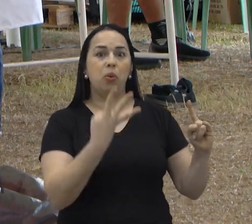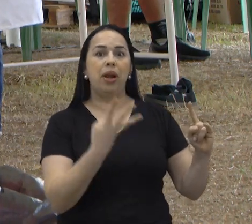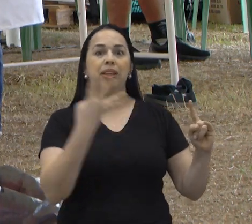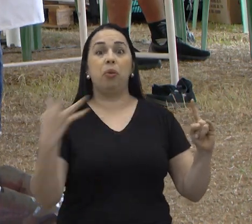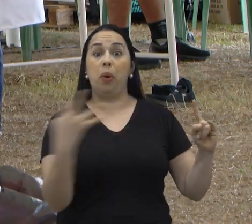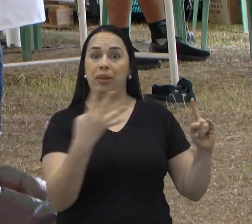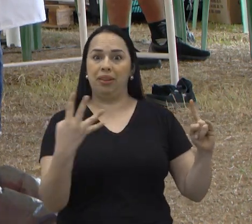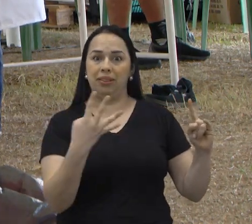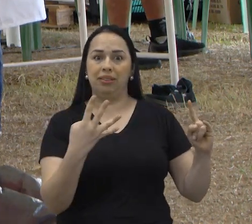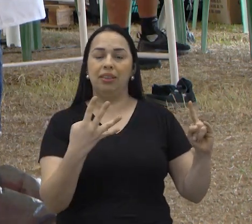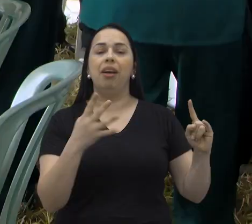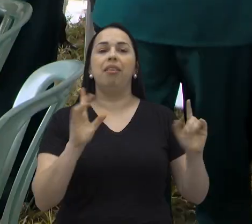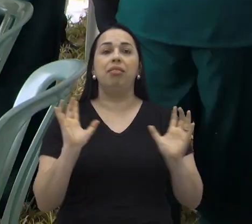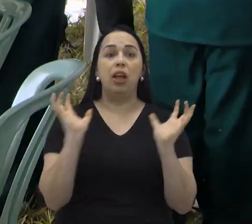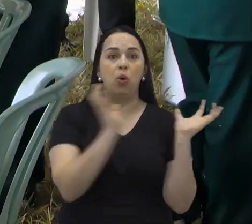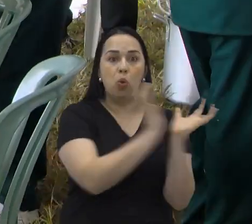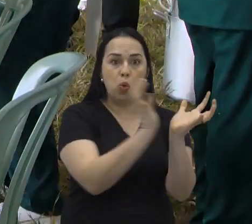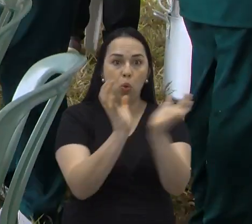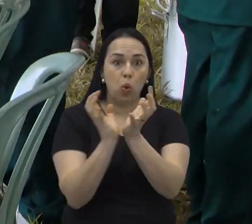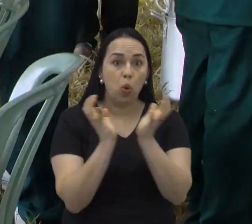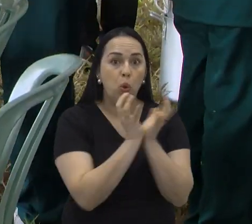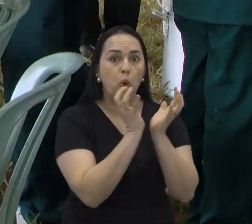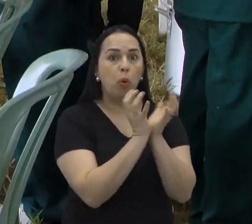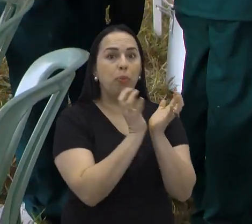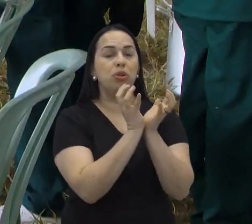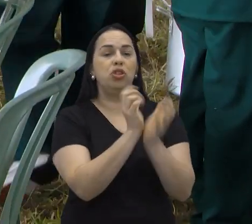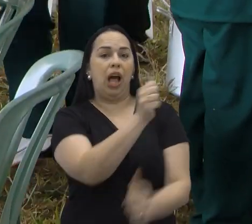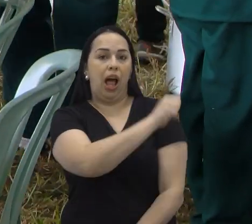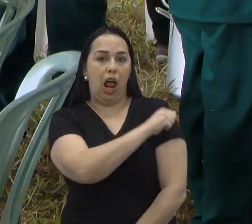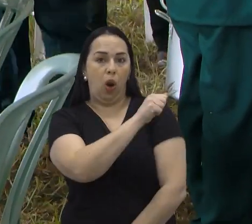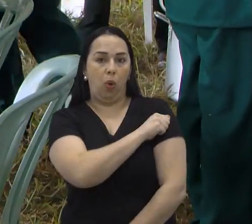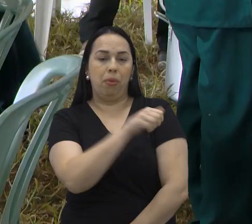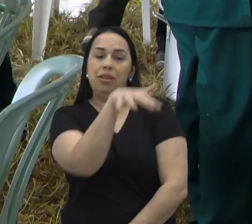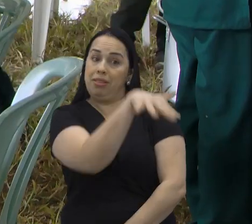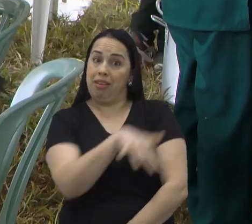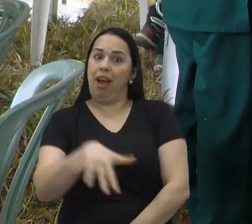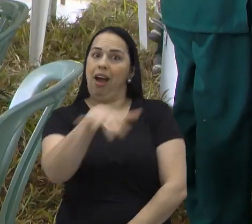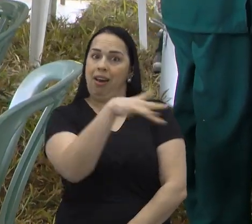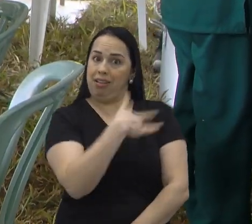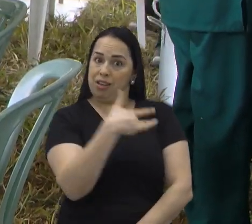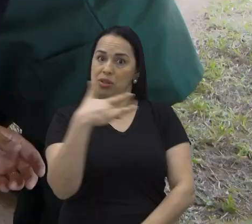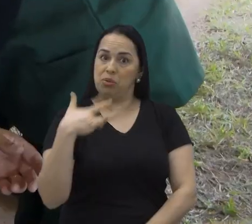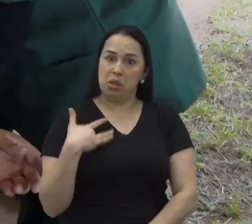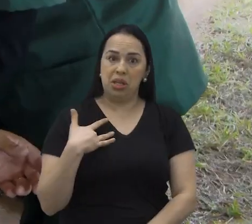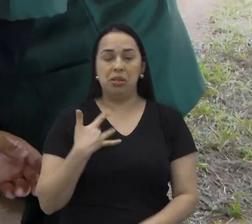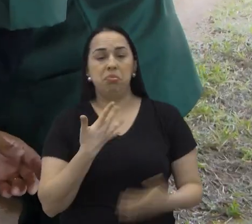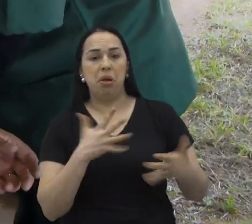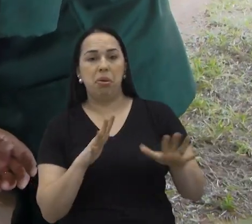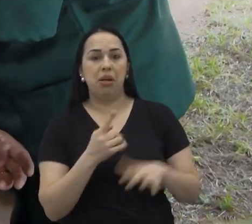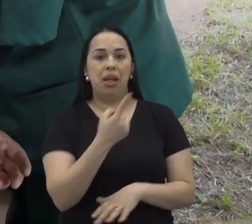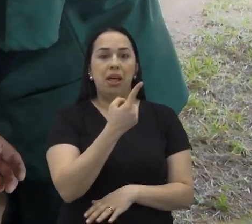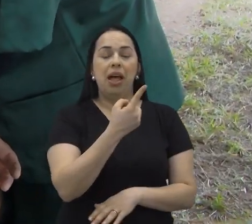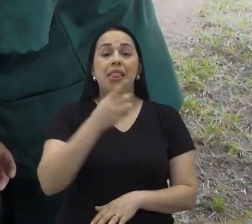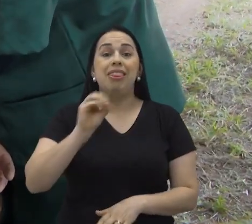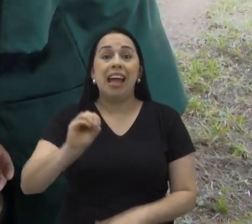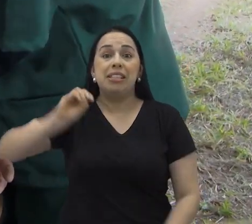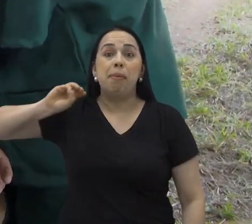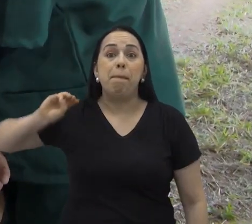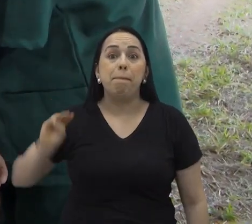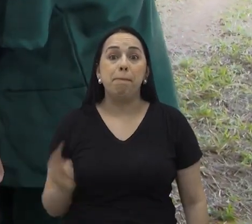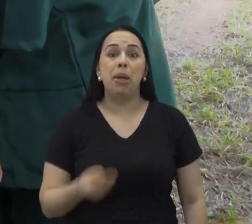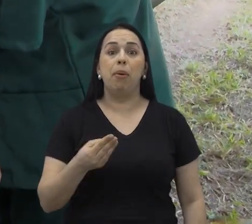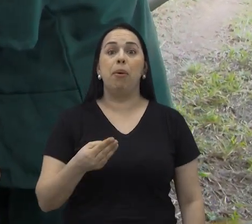quilômetro 144, é formada por alunos de uma faculdade da área da saúde. Cerca de